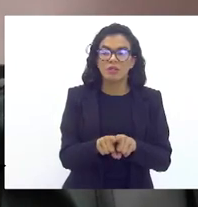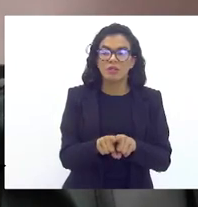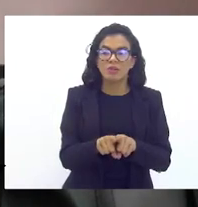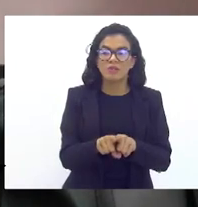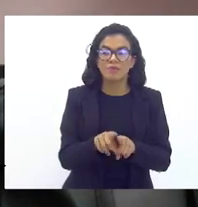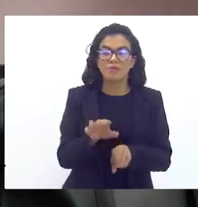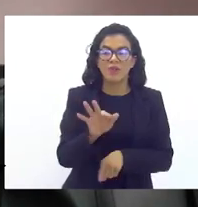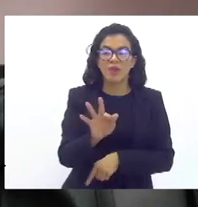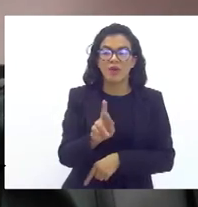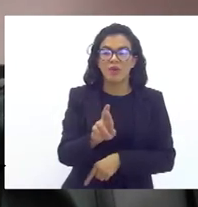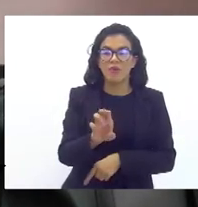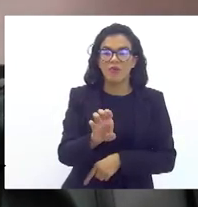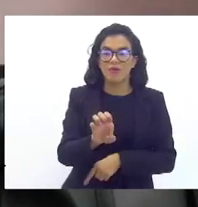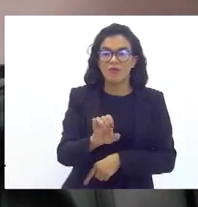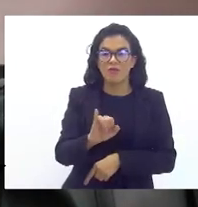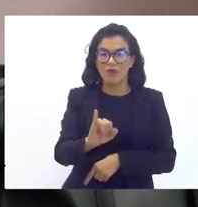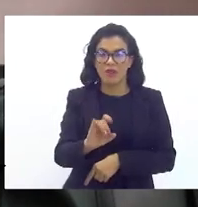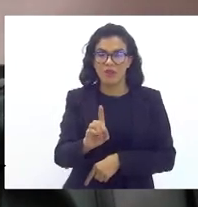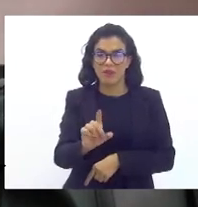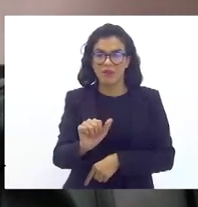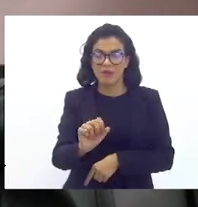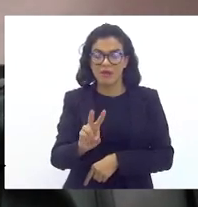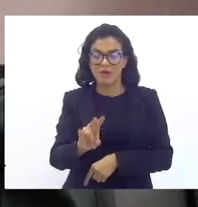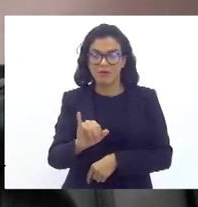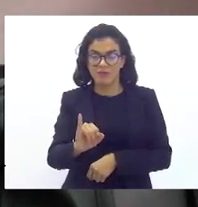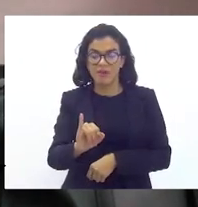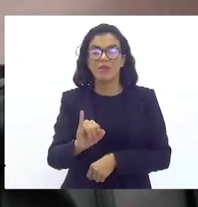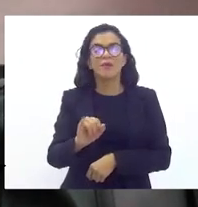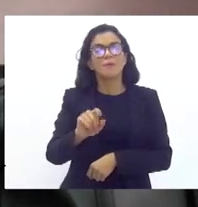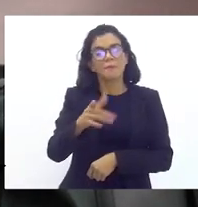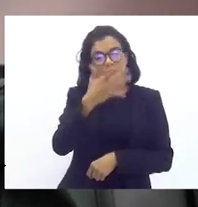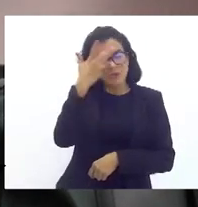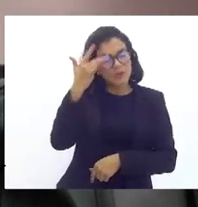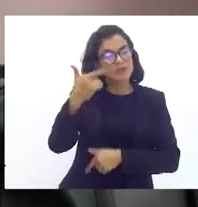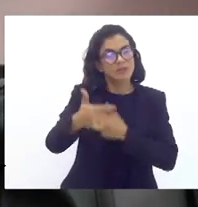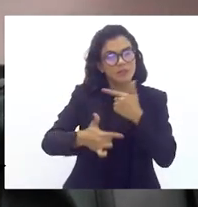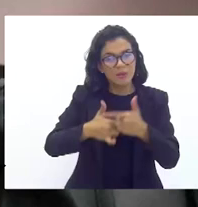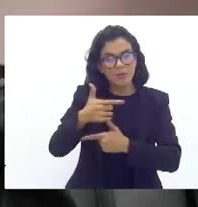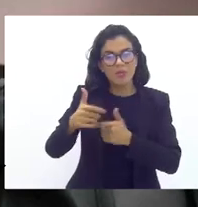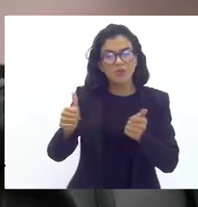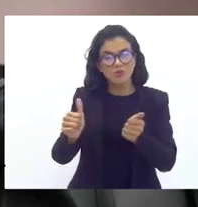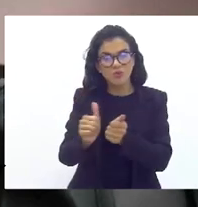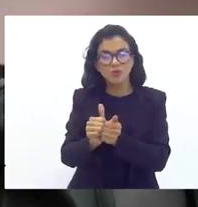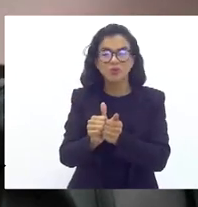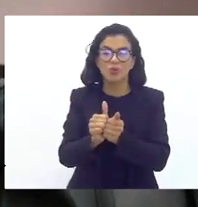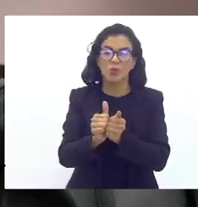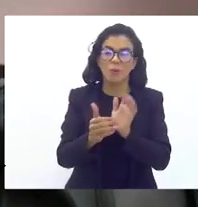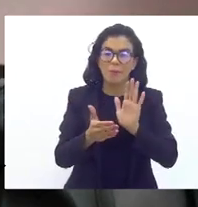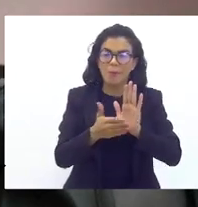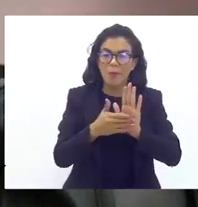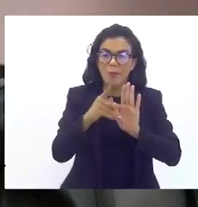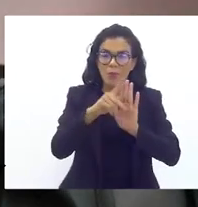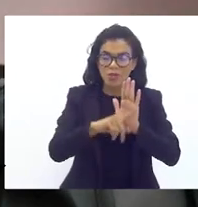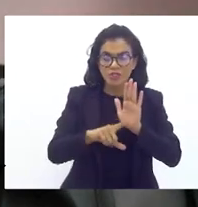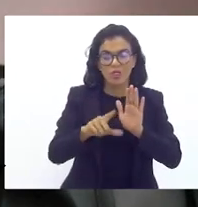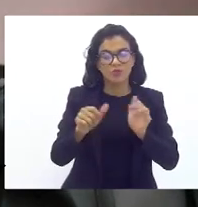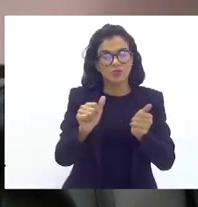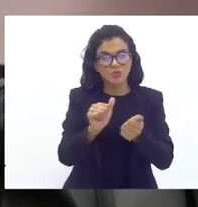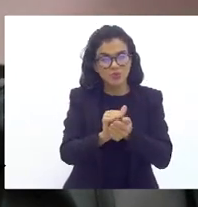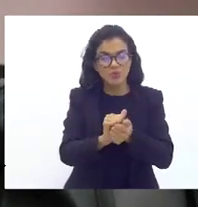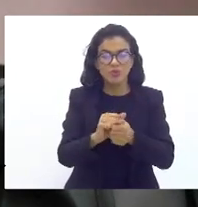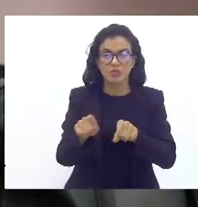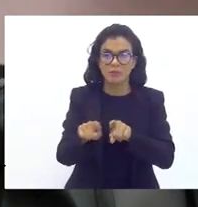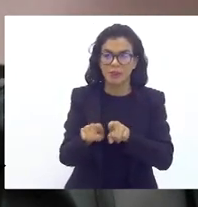frei Davi que são pessoas que trabalharam junto bastante em projetos importantes ligado a esse assunto